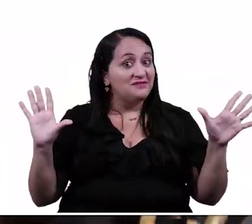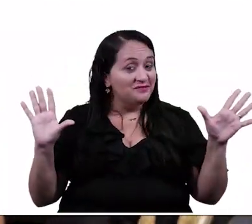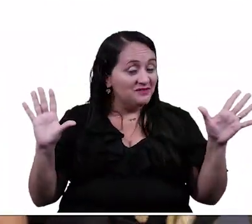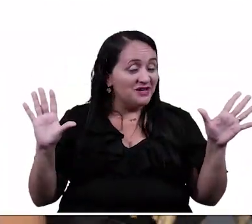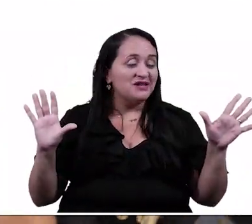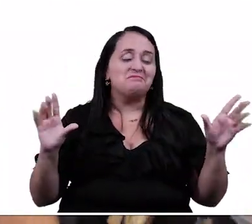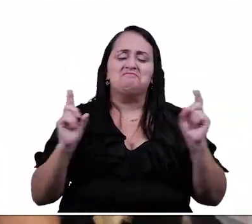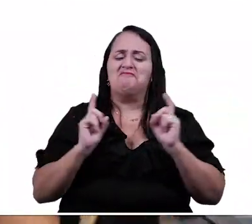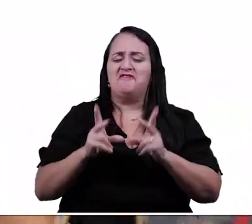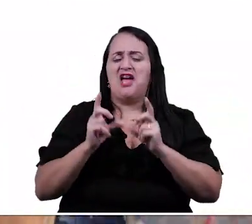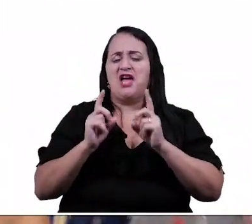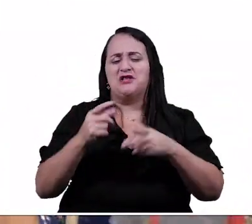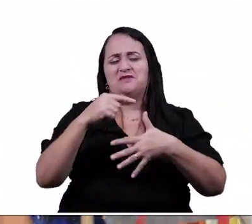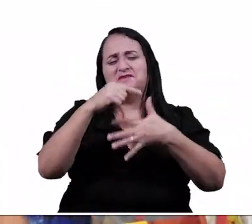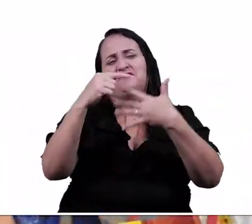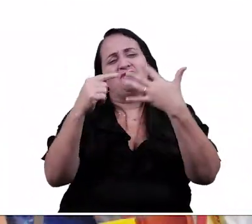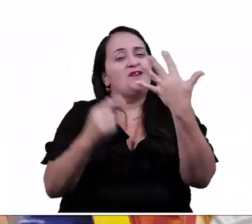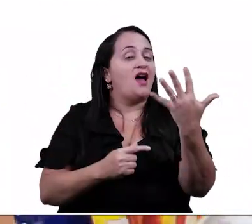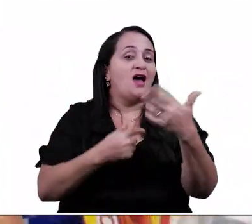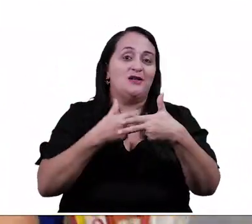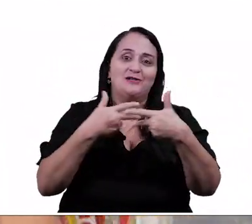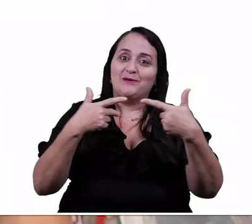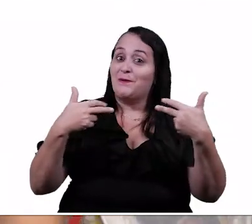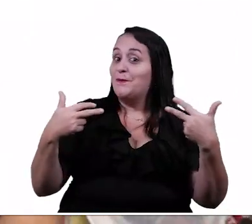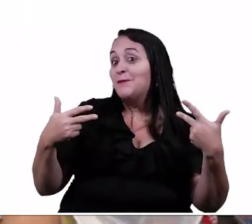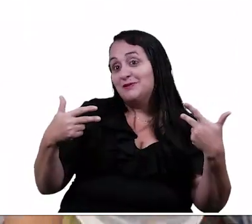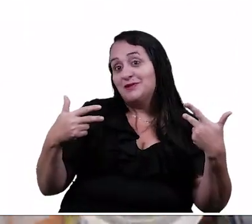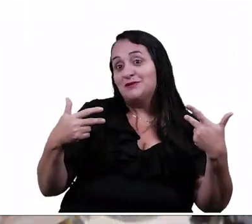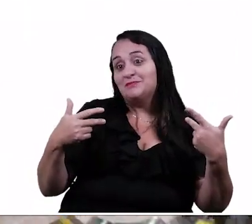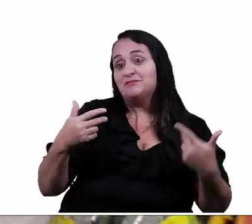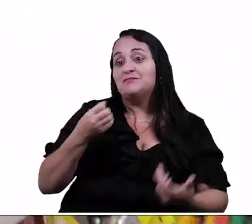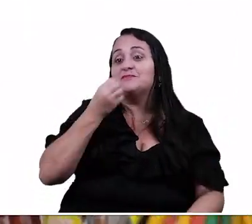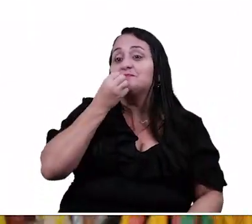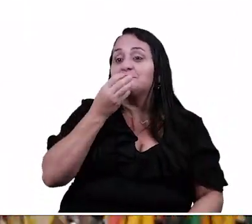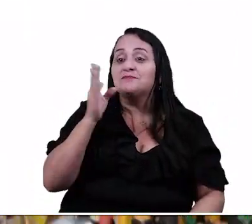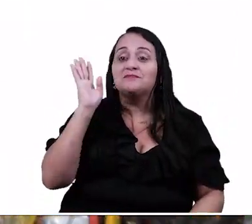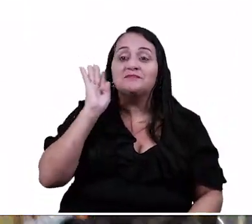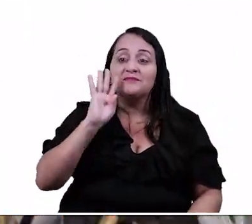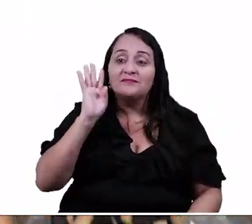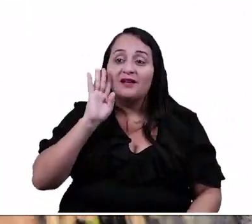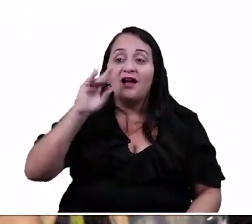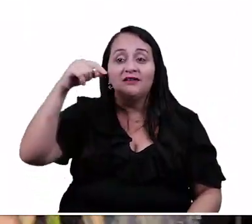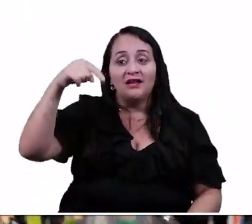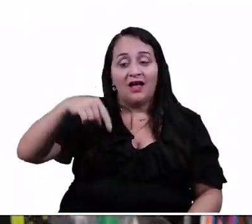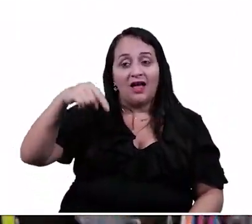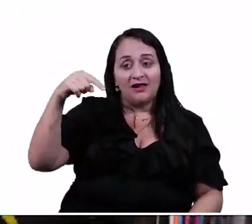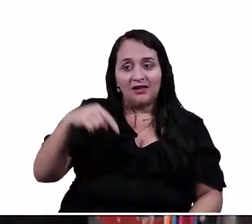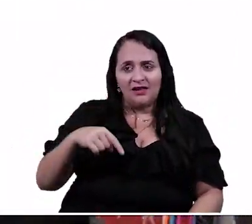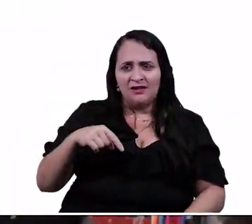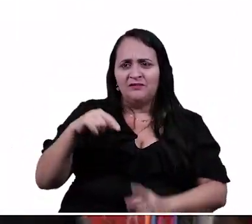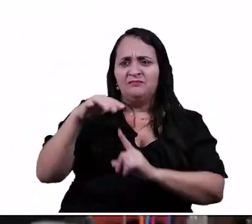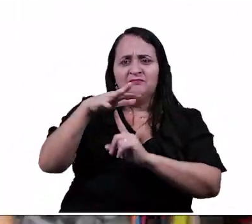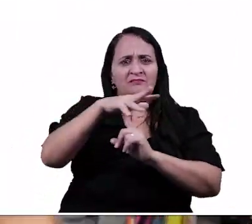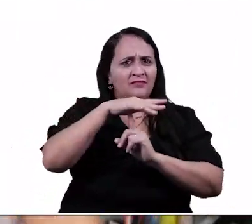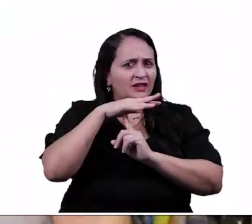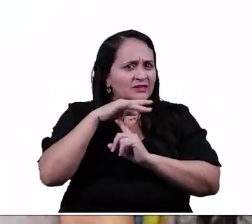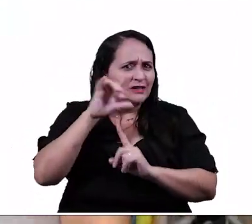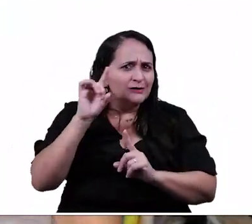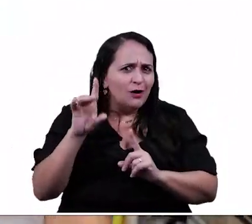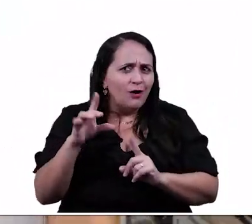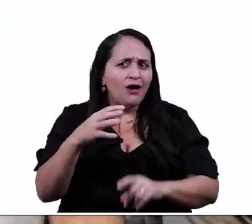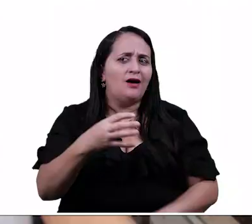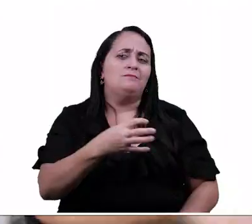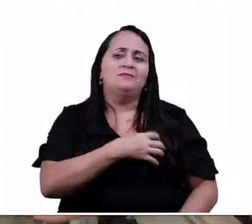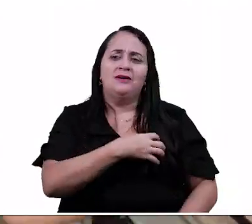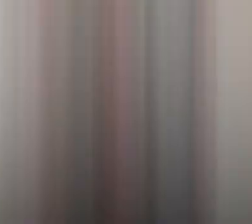Nós estamos aqui nesse pedacinho cultural de Salvador, que representa não só a nossa cidade, mas sim